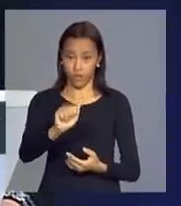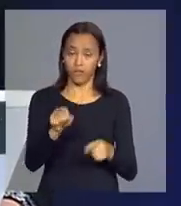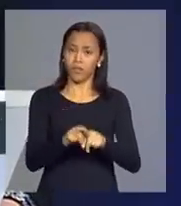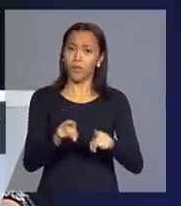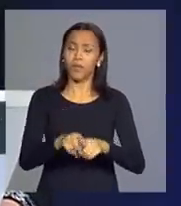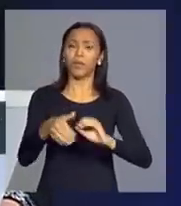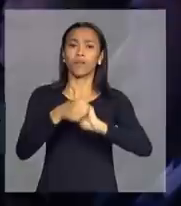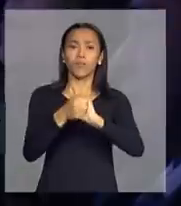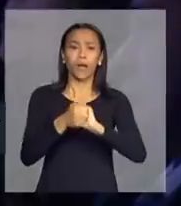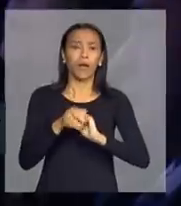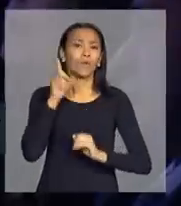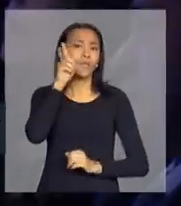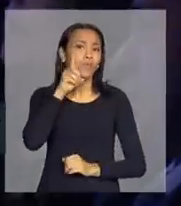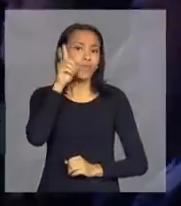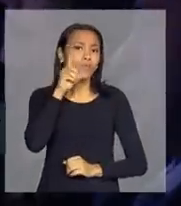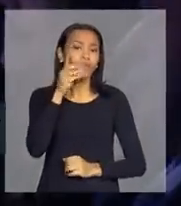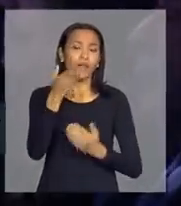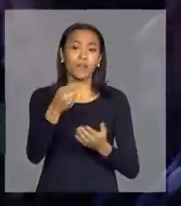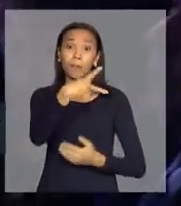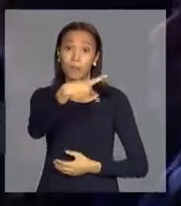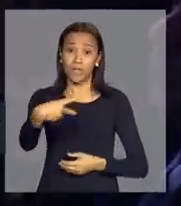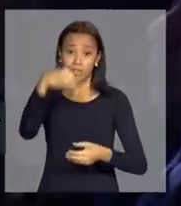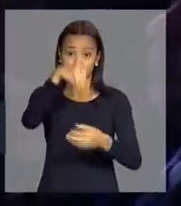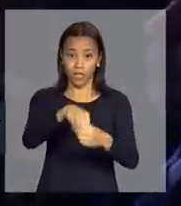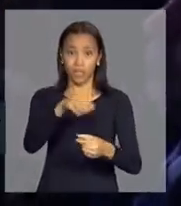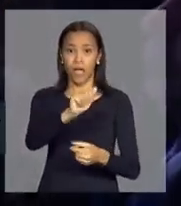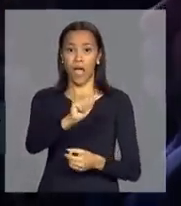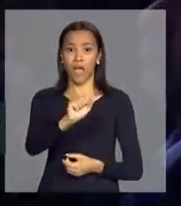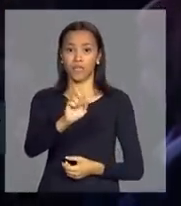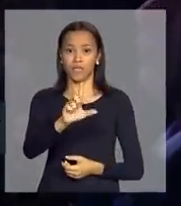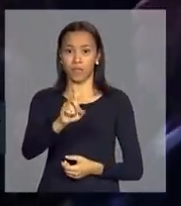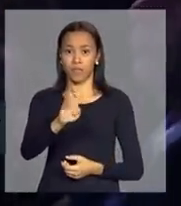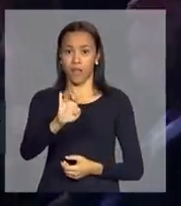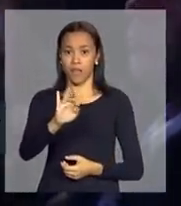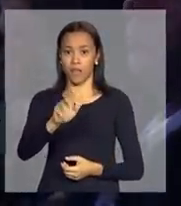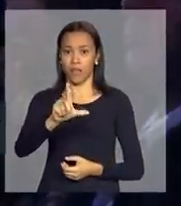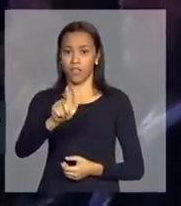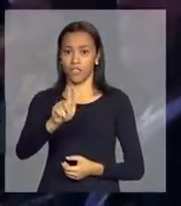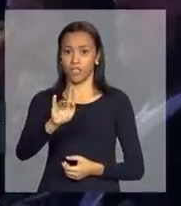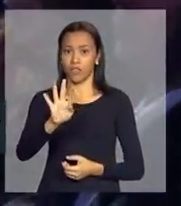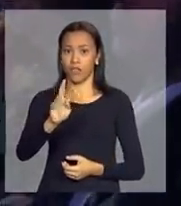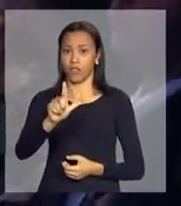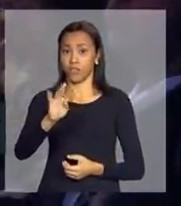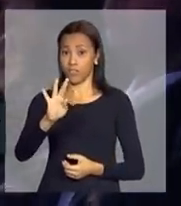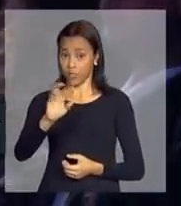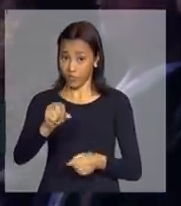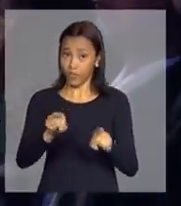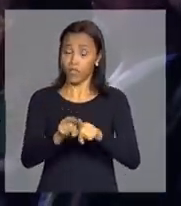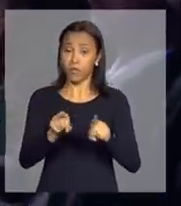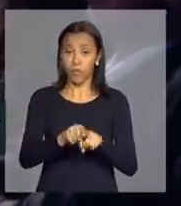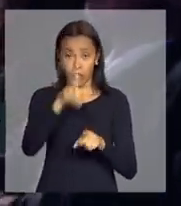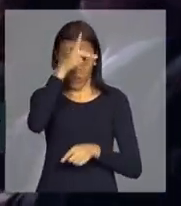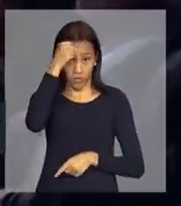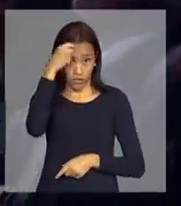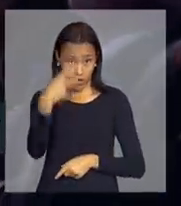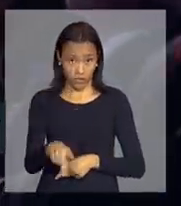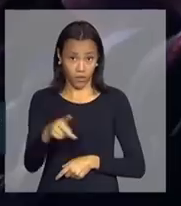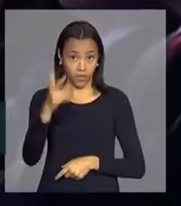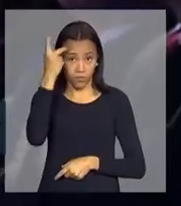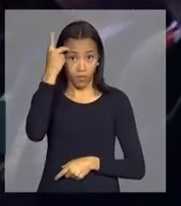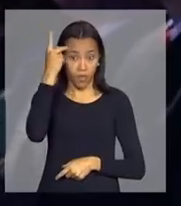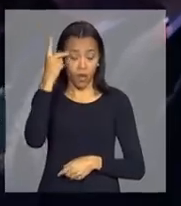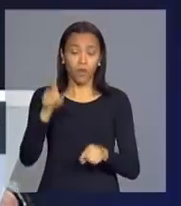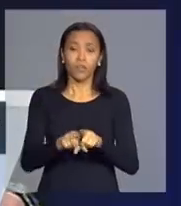o deputado Samuel Moreira, presidente da Assembleia Legislativa, o prefeito da cidade de São Paulo, Fernando Haddad, o